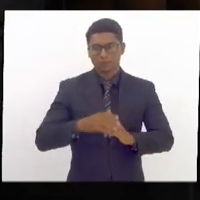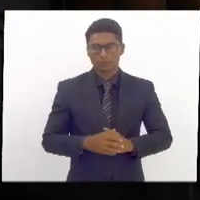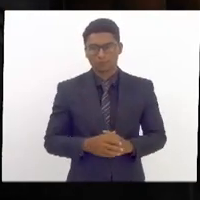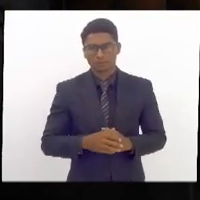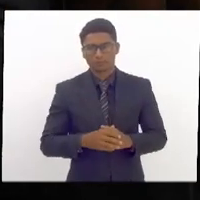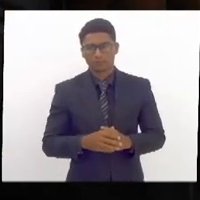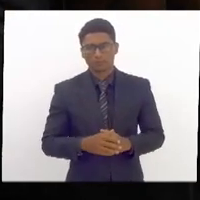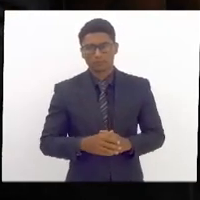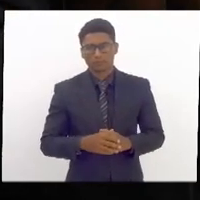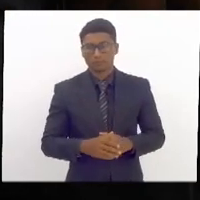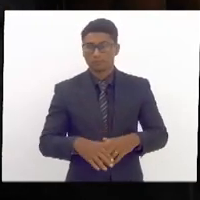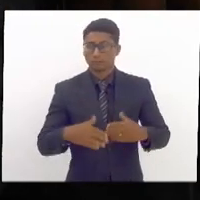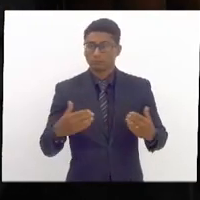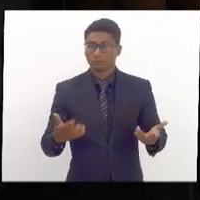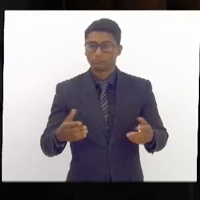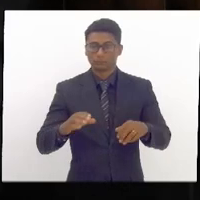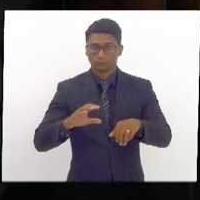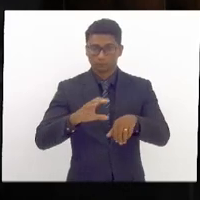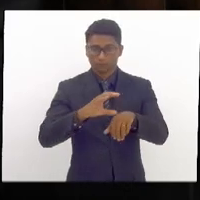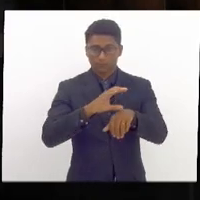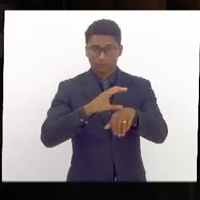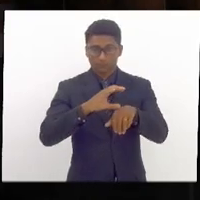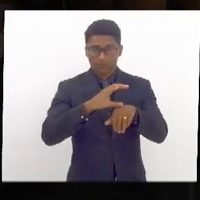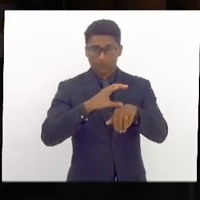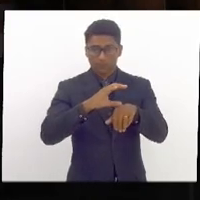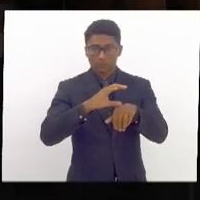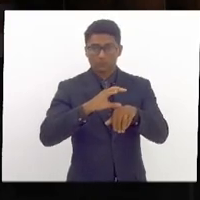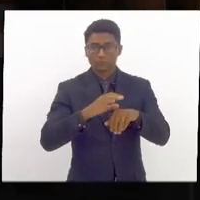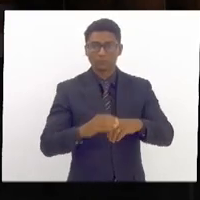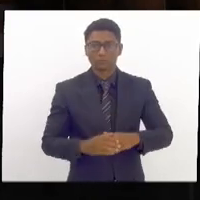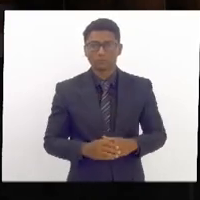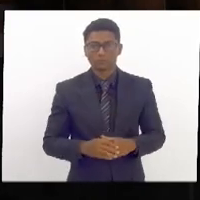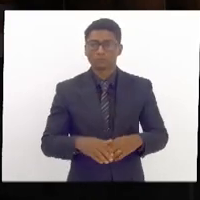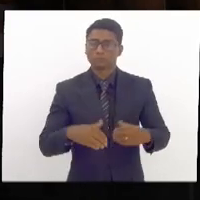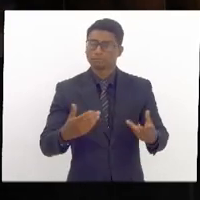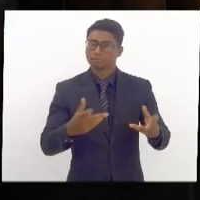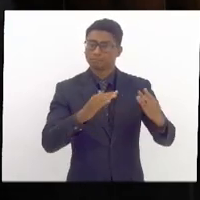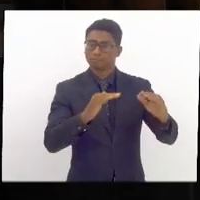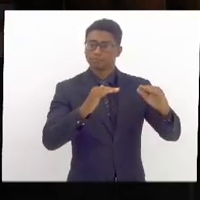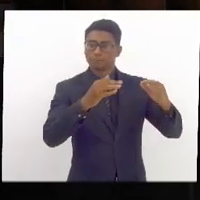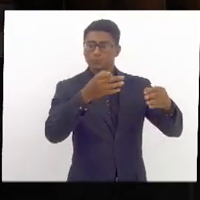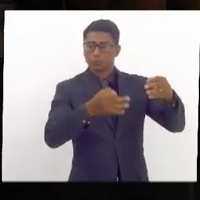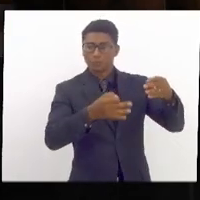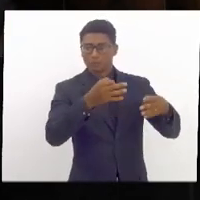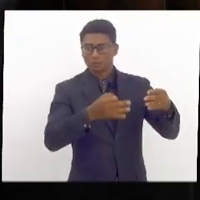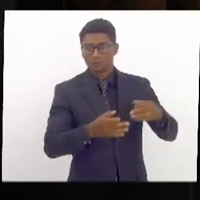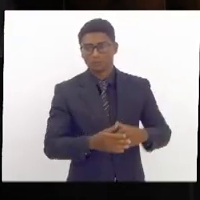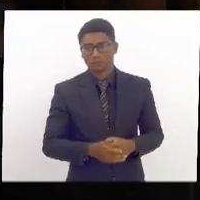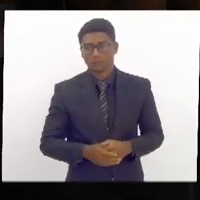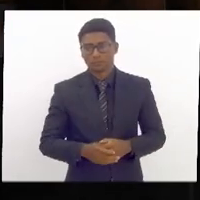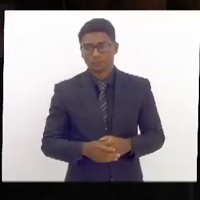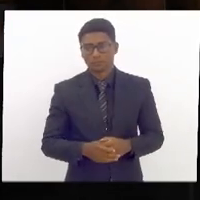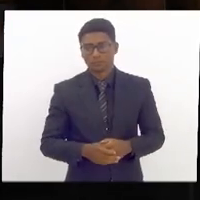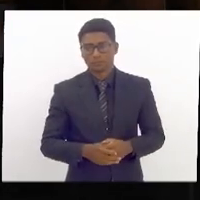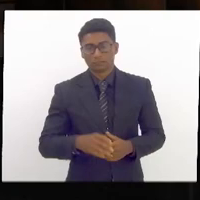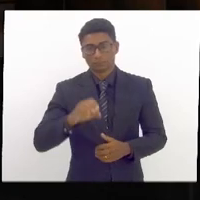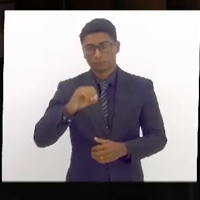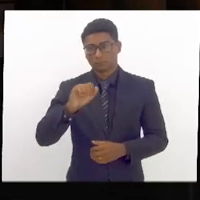vista da constitucionalidade, segundo a perspectiva do Supremo, baseando-se no questionamento feito pela